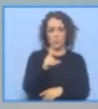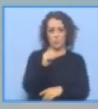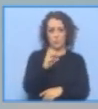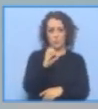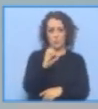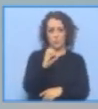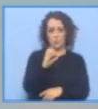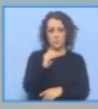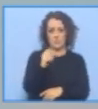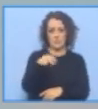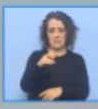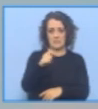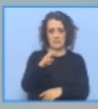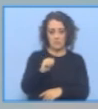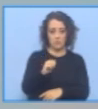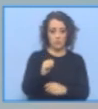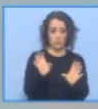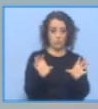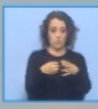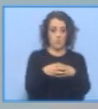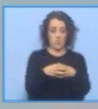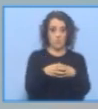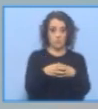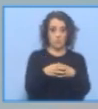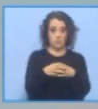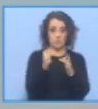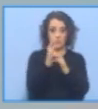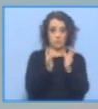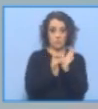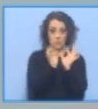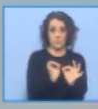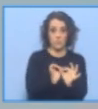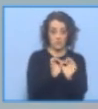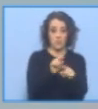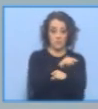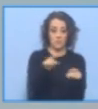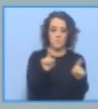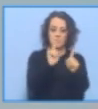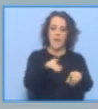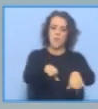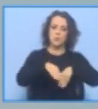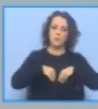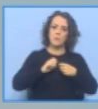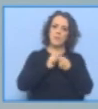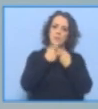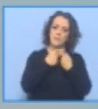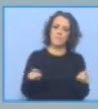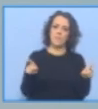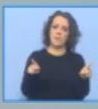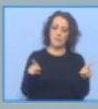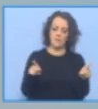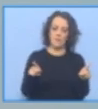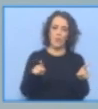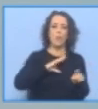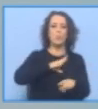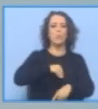comunidades cristãs, nascentes, que têm que assumir uma diferença naquele mundo de então,